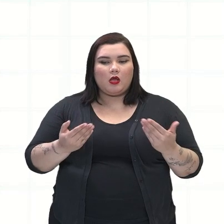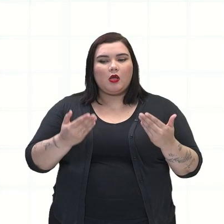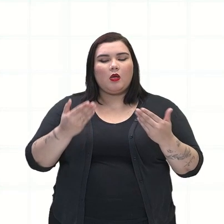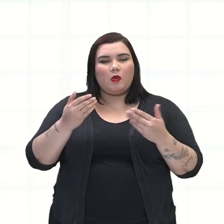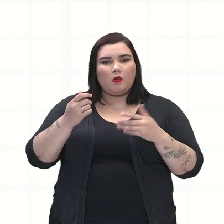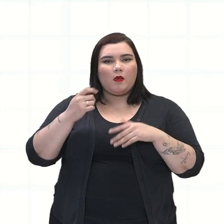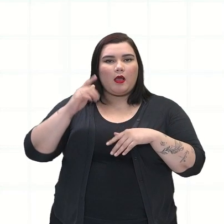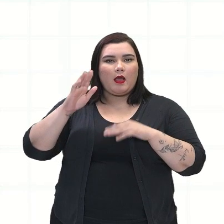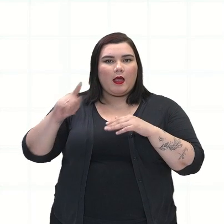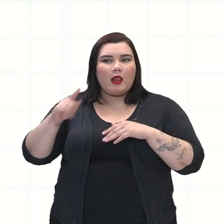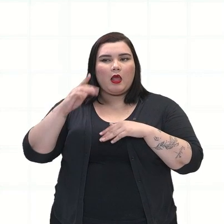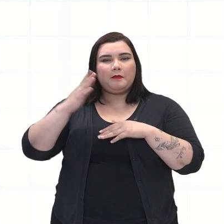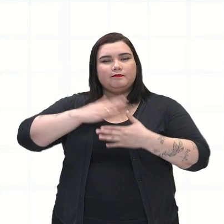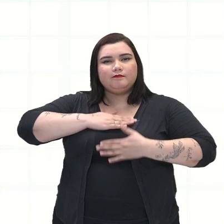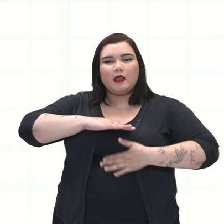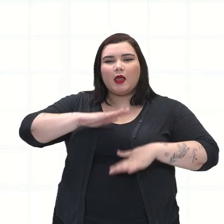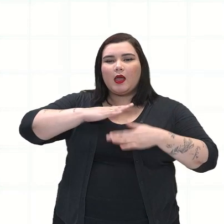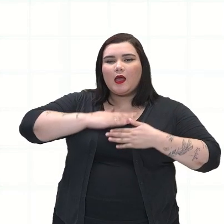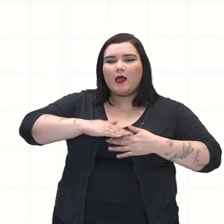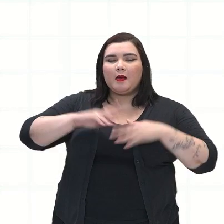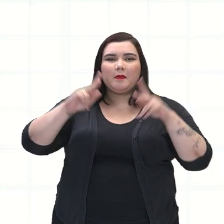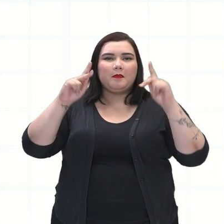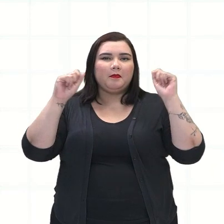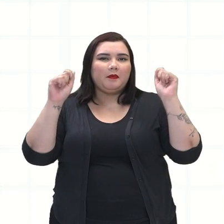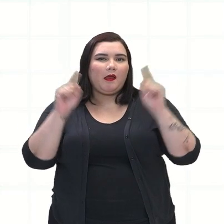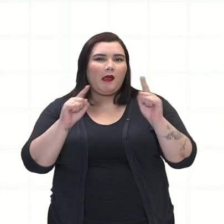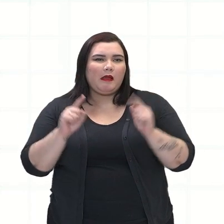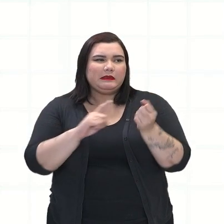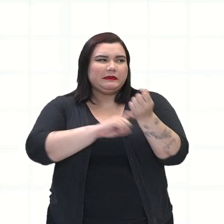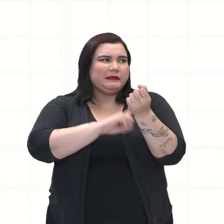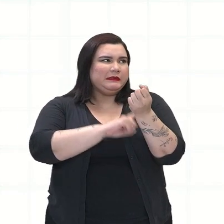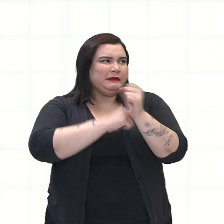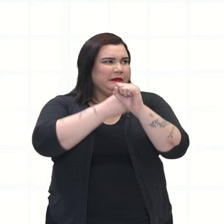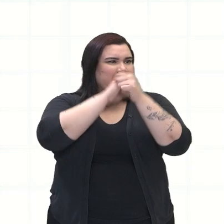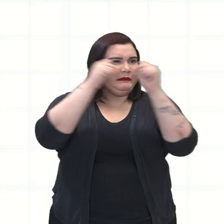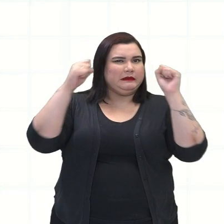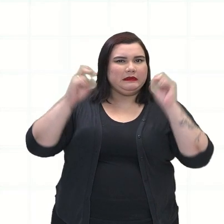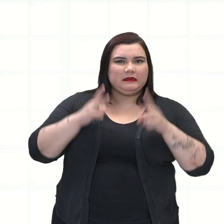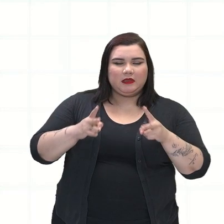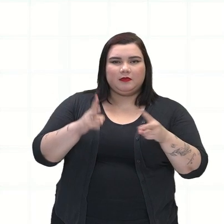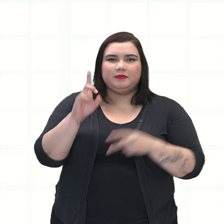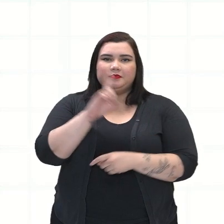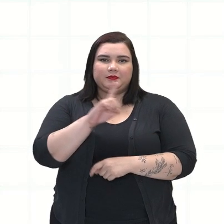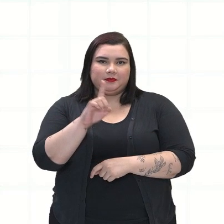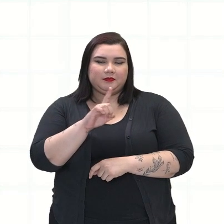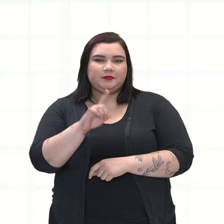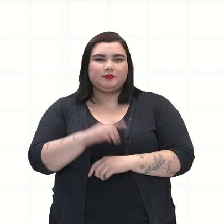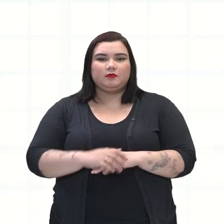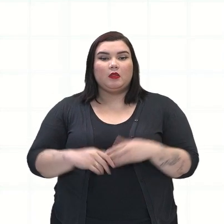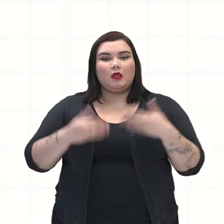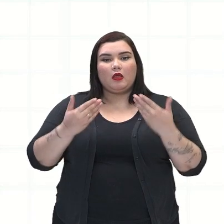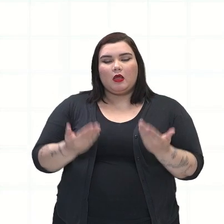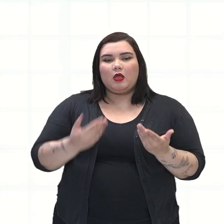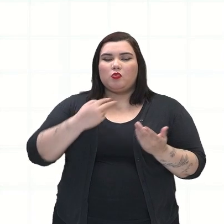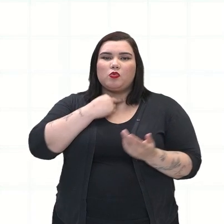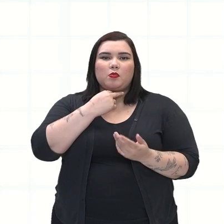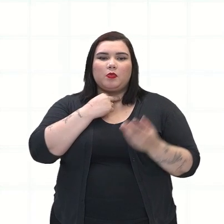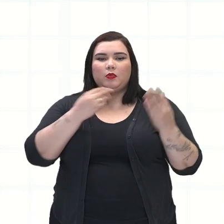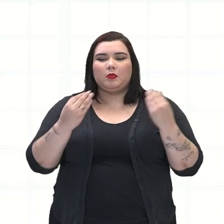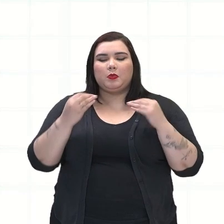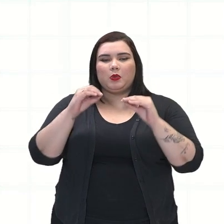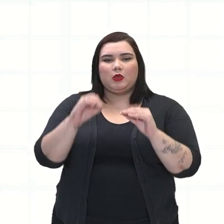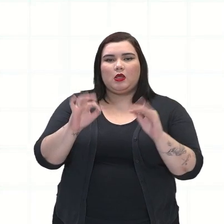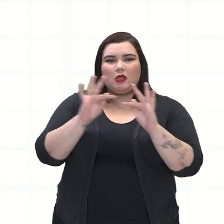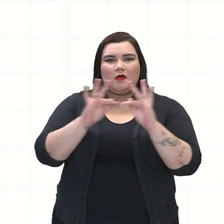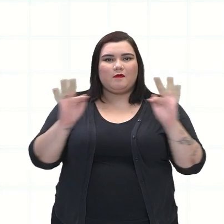pessoa tranquila, que ela não tá estressada o tempo todo, né? Então, eu não posso dizer Julia is